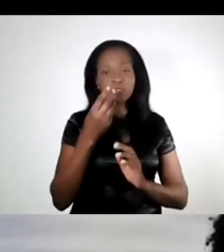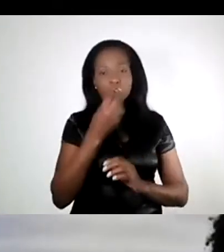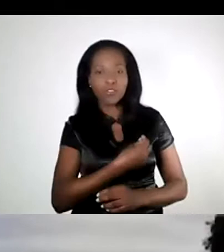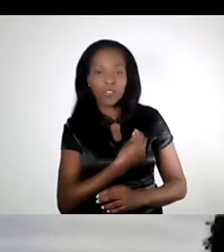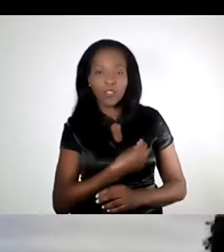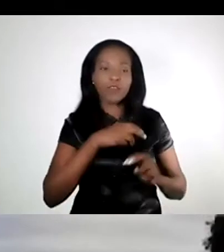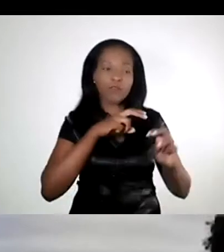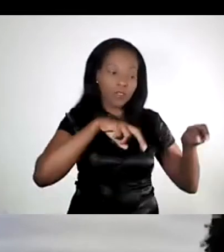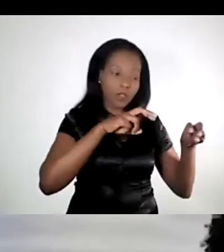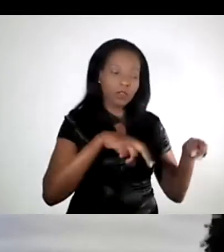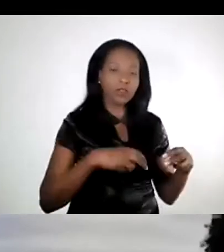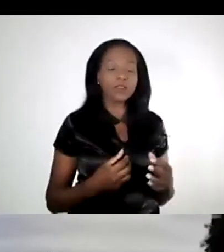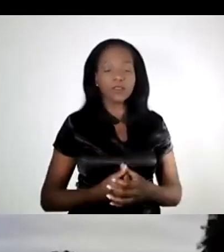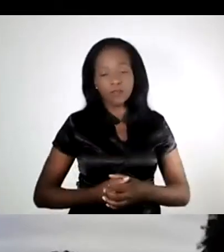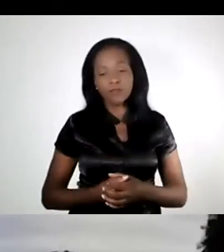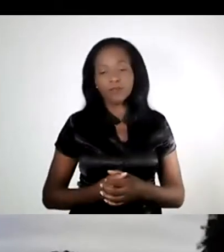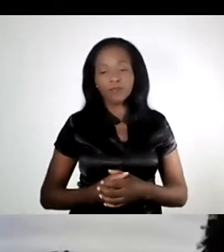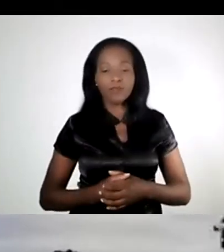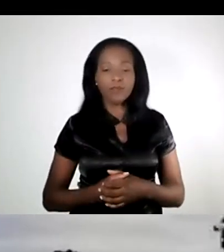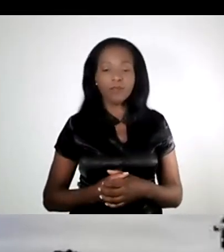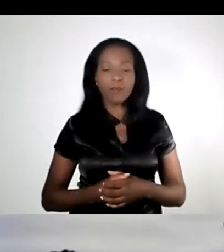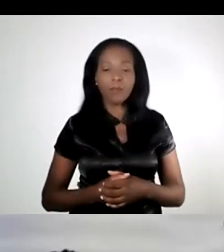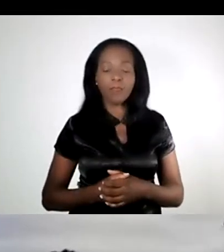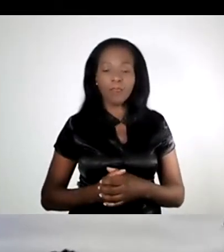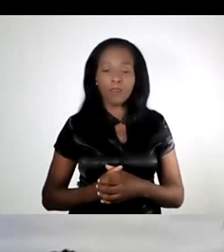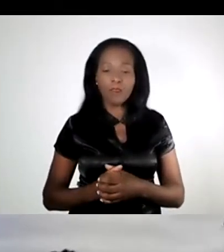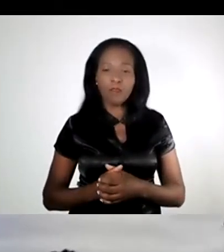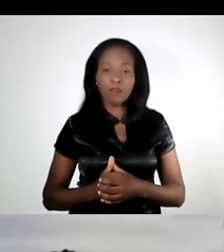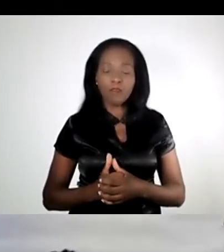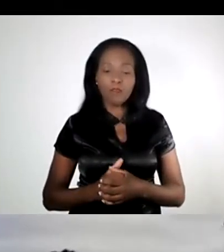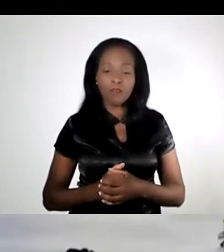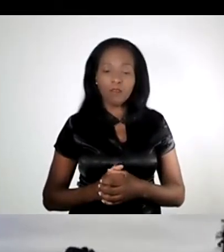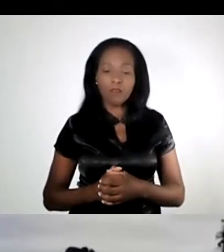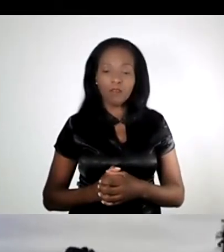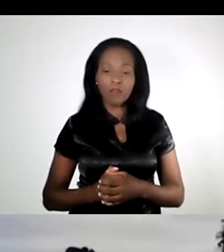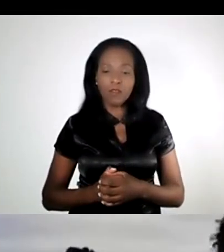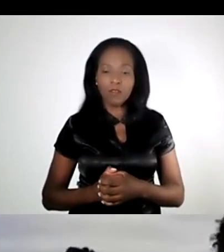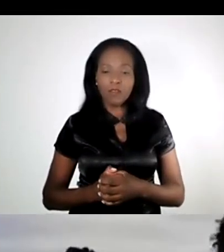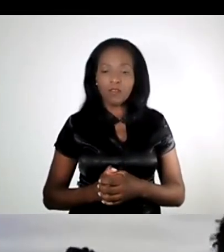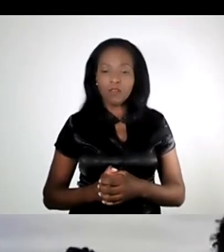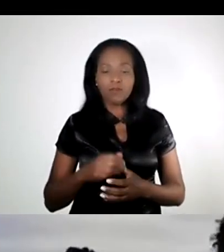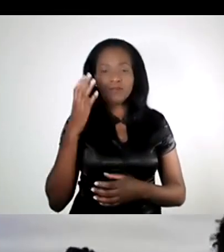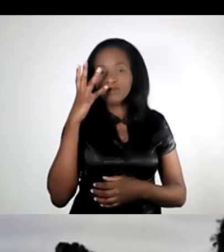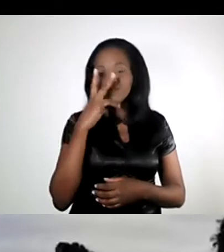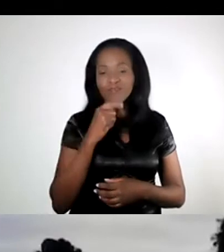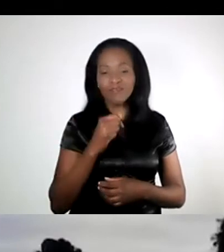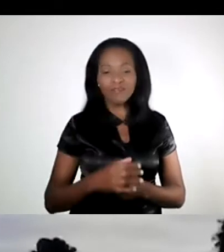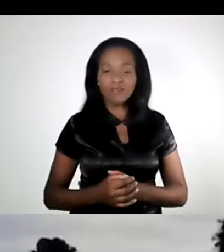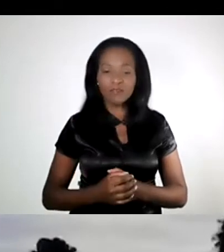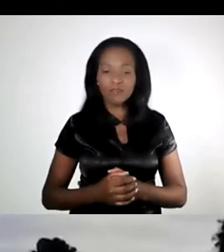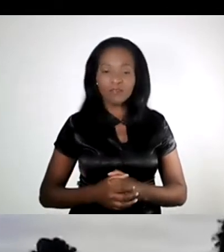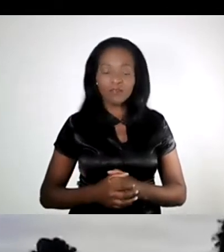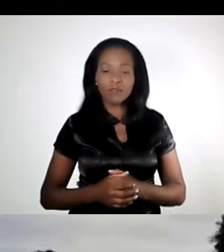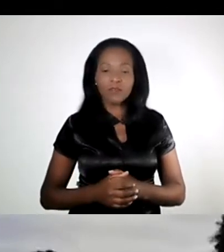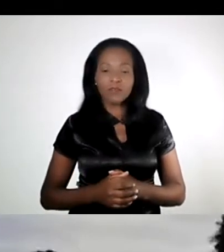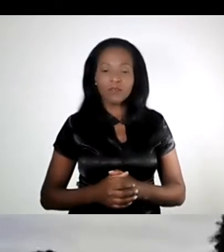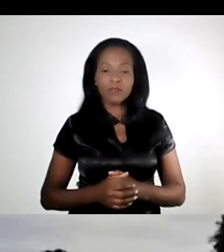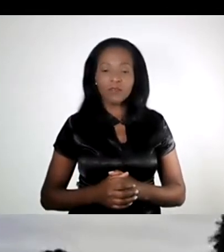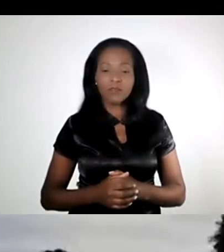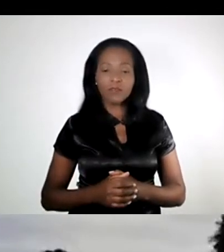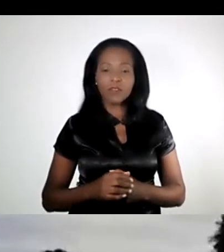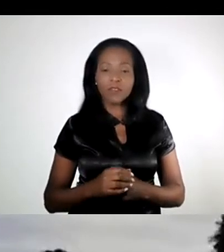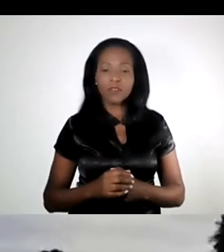aí. Ficamos abertos aí para partilha. Coisa linda, gente. Júlia, você quer,